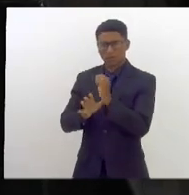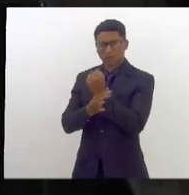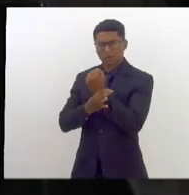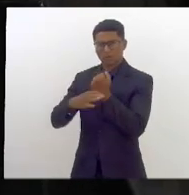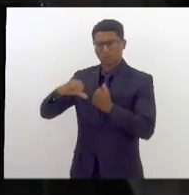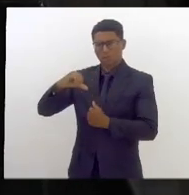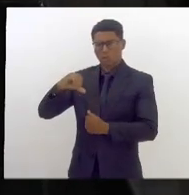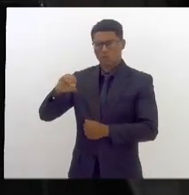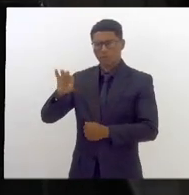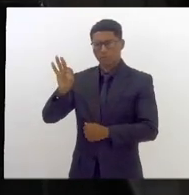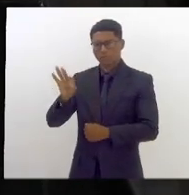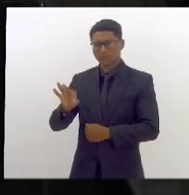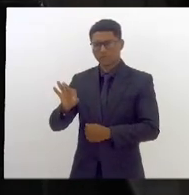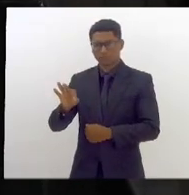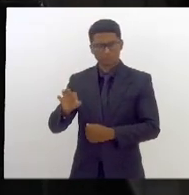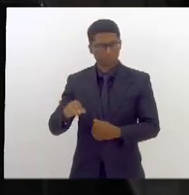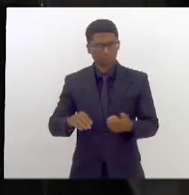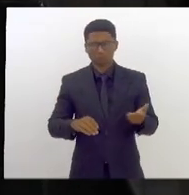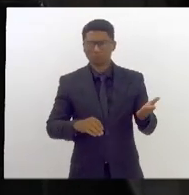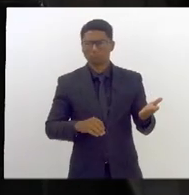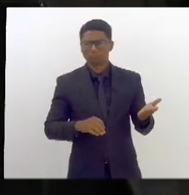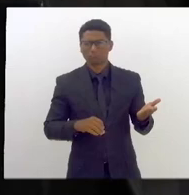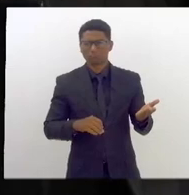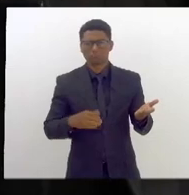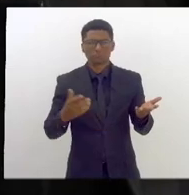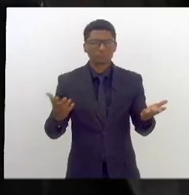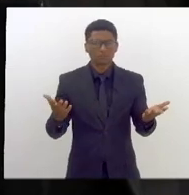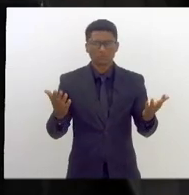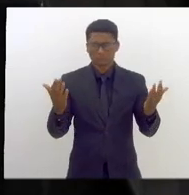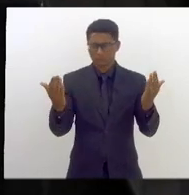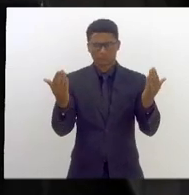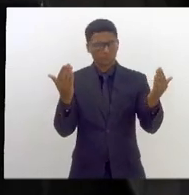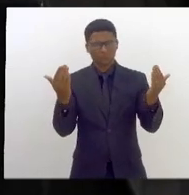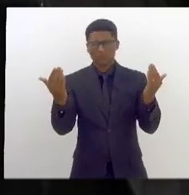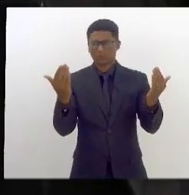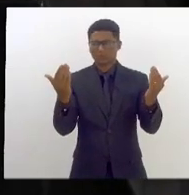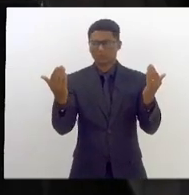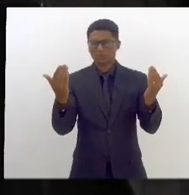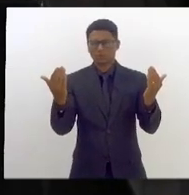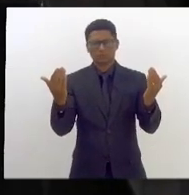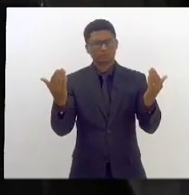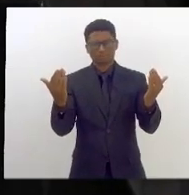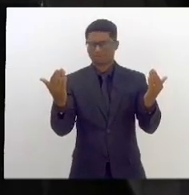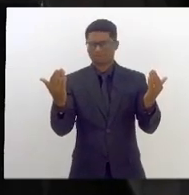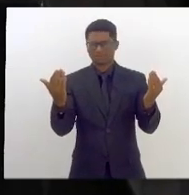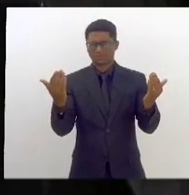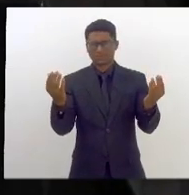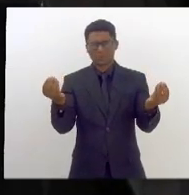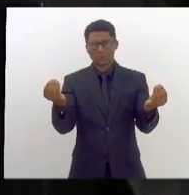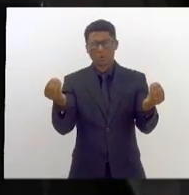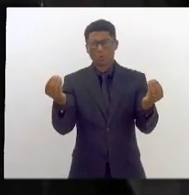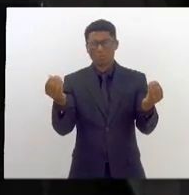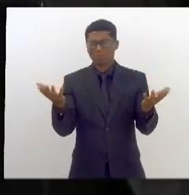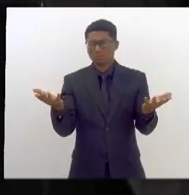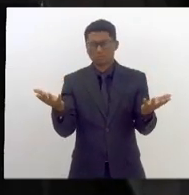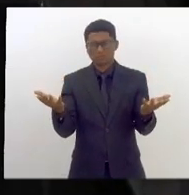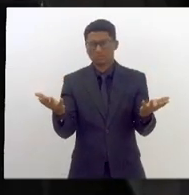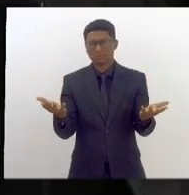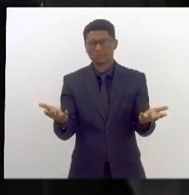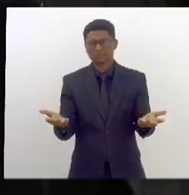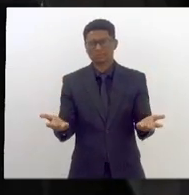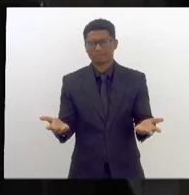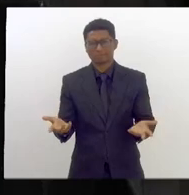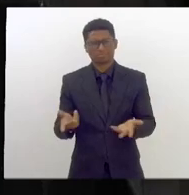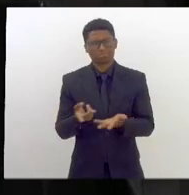vista da análise numérica um absurdo fundamental